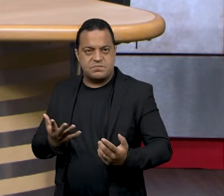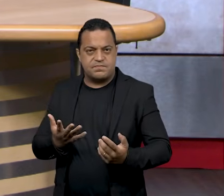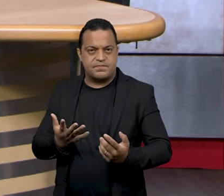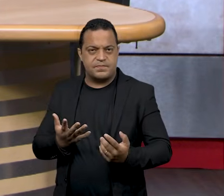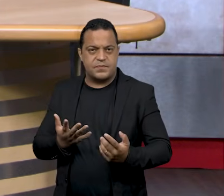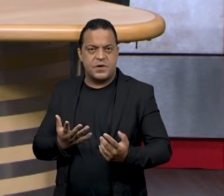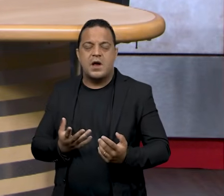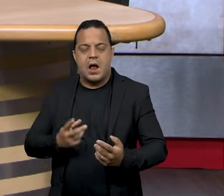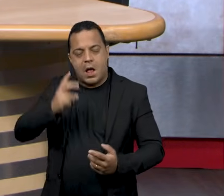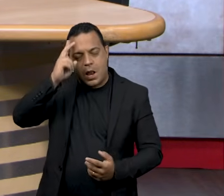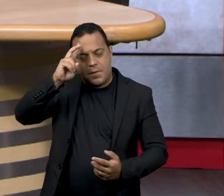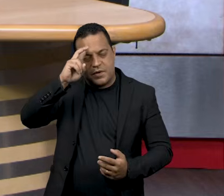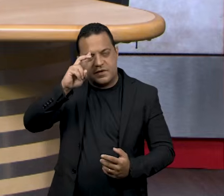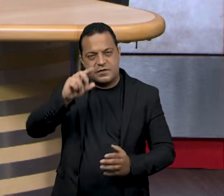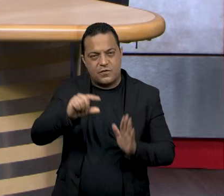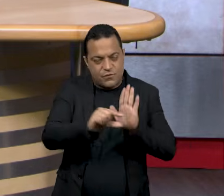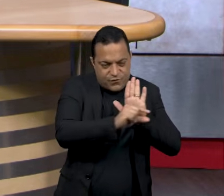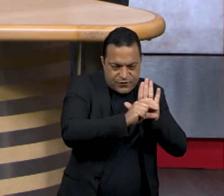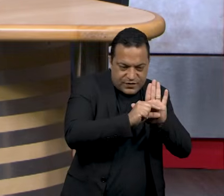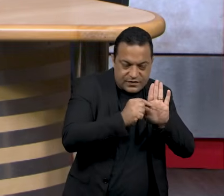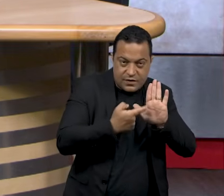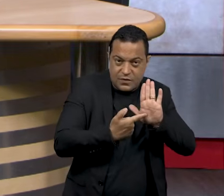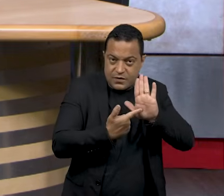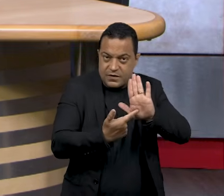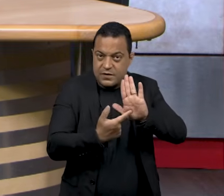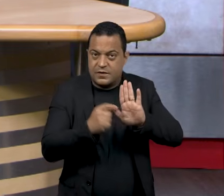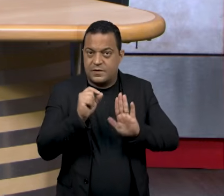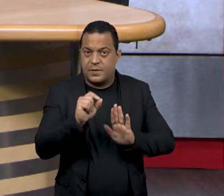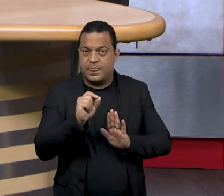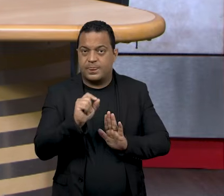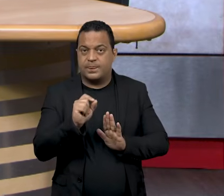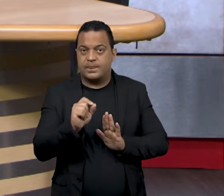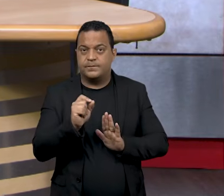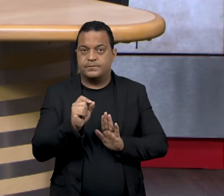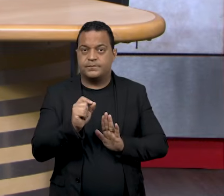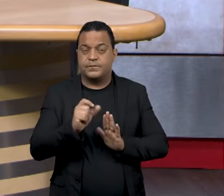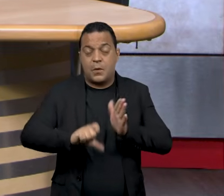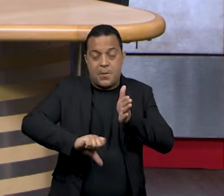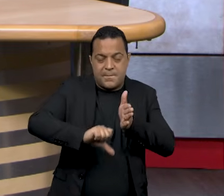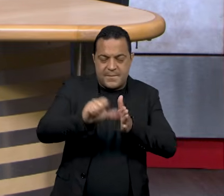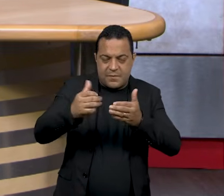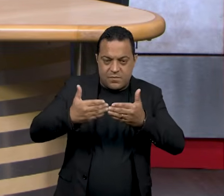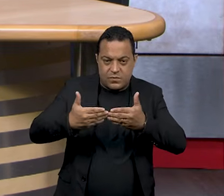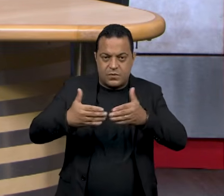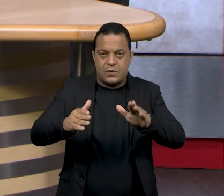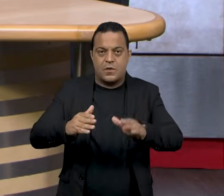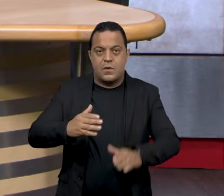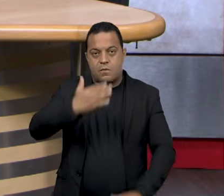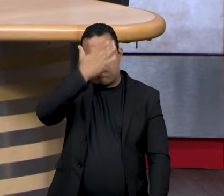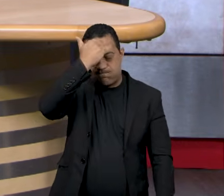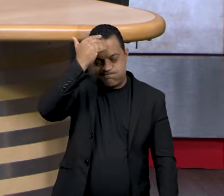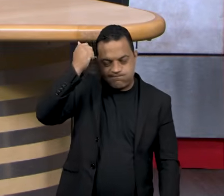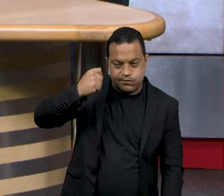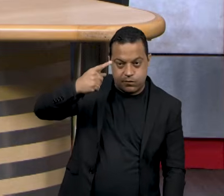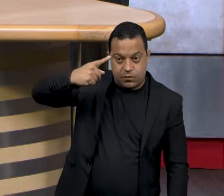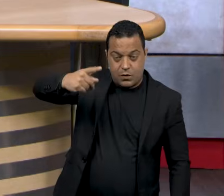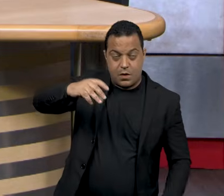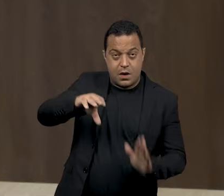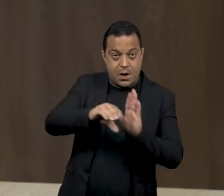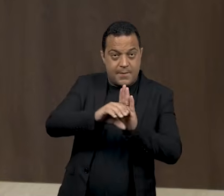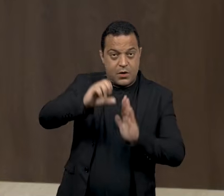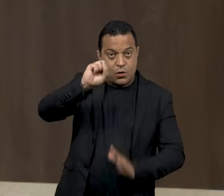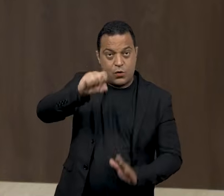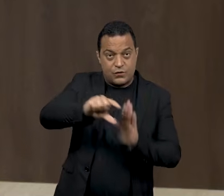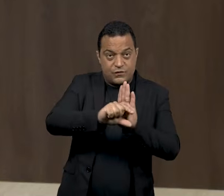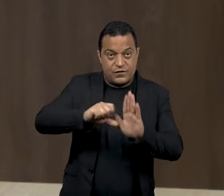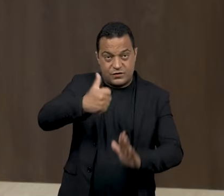citamos um versículo, deixei ele aberto aqui para compartilhar. Naquele primeiro episódio nós citamos Provérbios capítulo